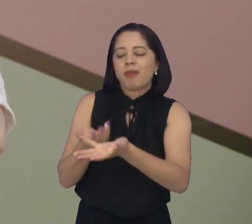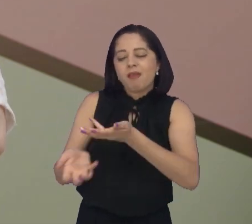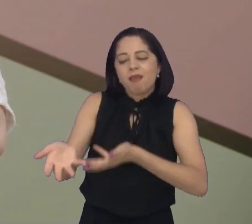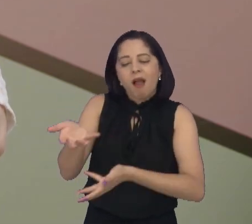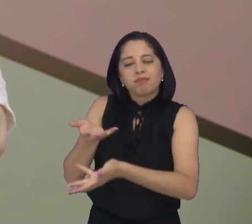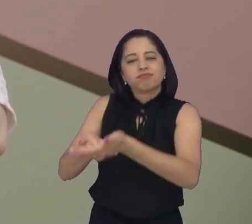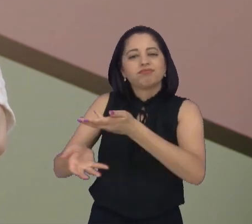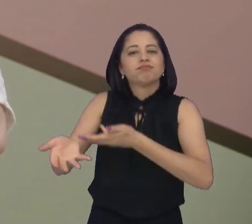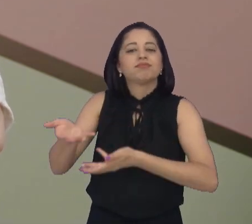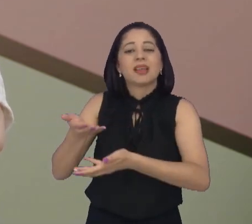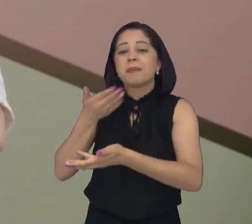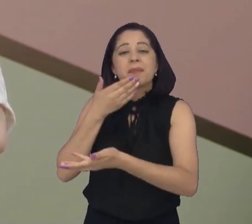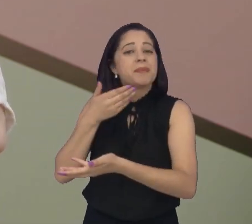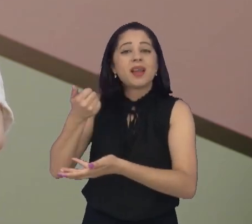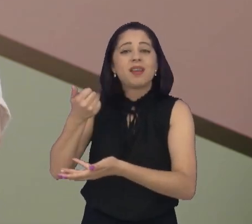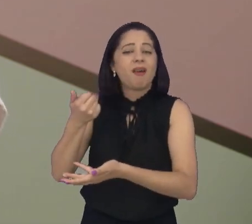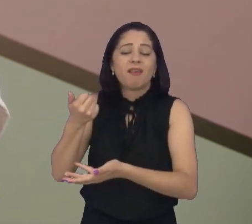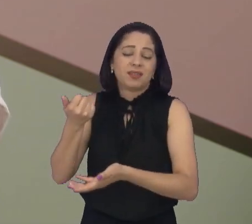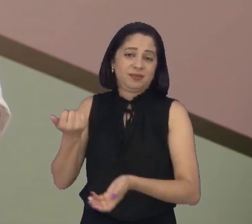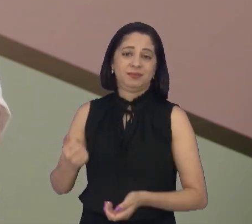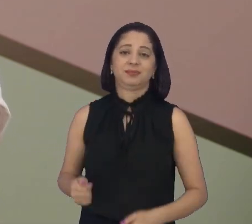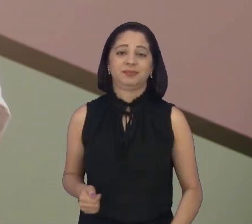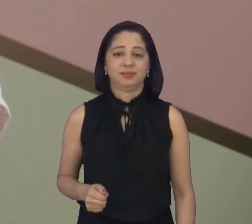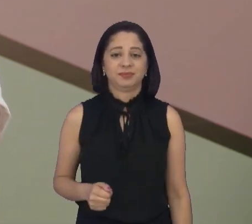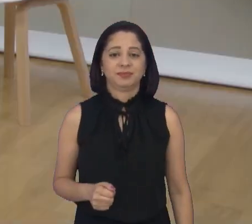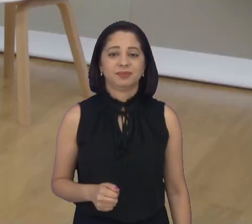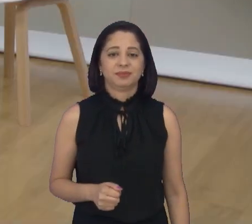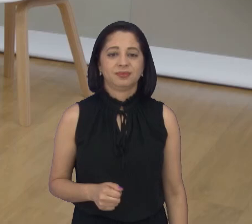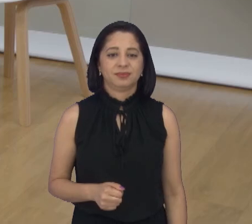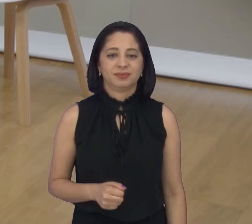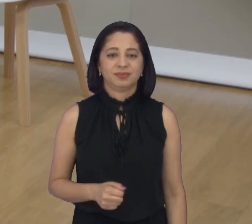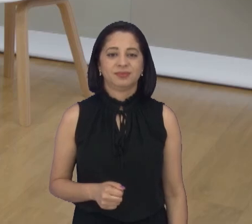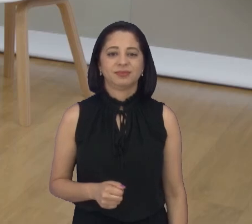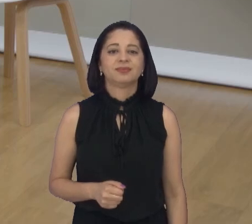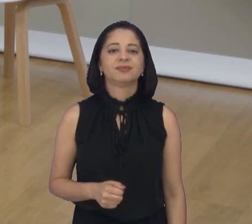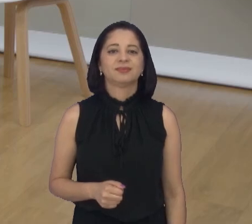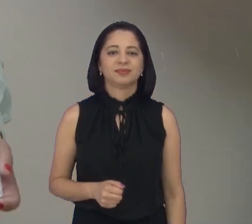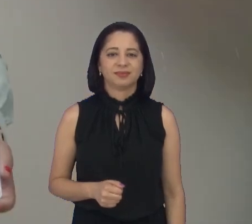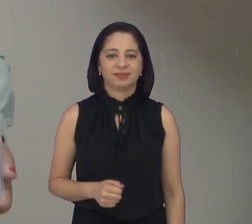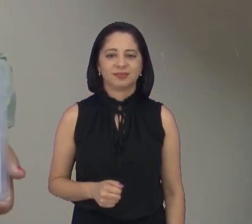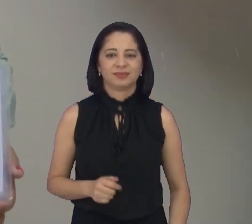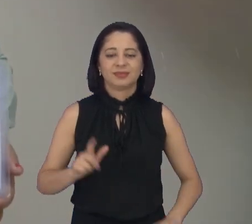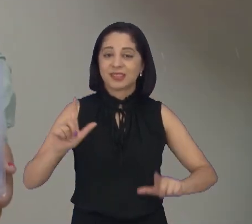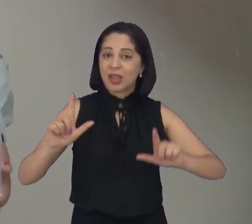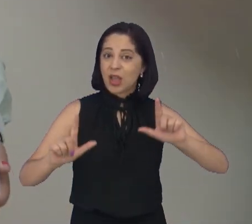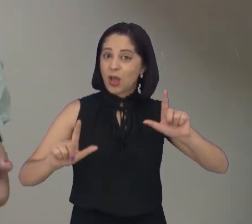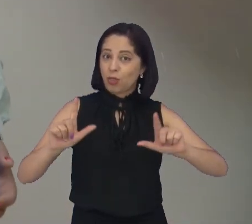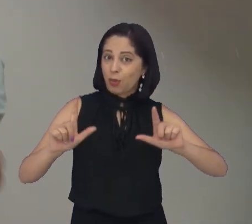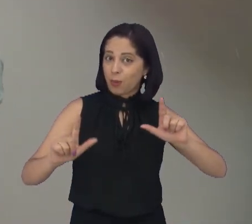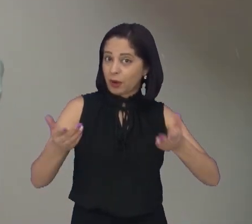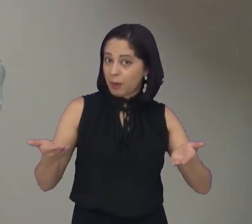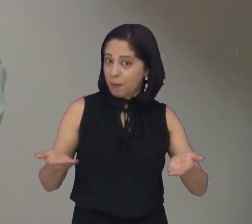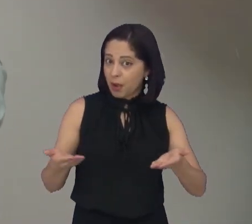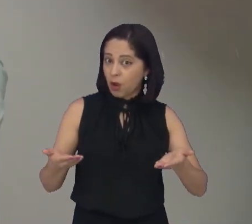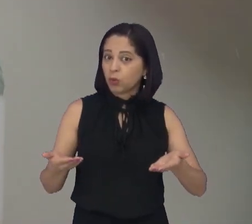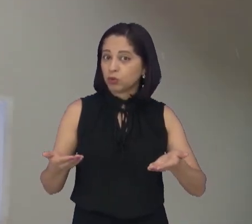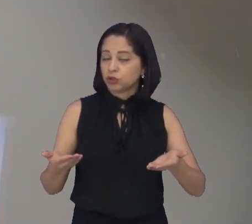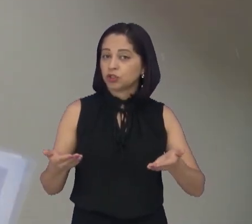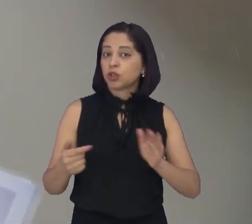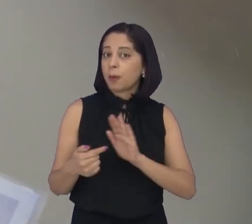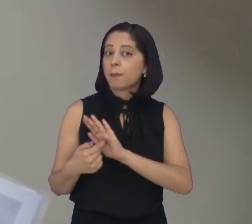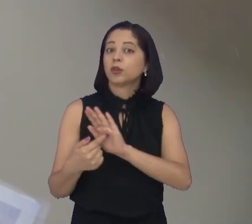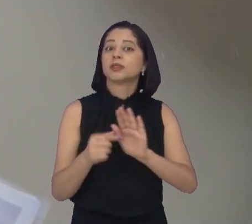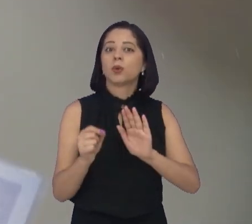com isso que realmente é o essencial para a nossa vida. No programa de hoje ficou evidente que o desapego